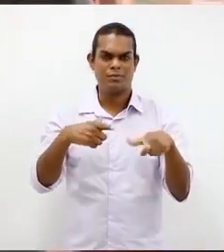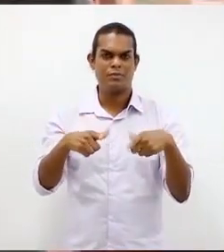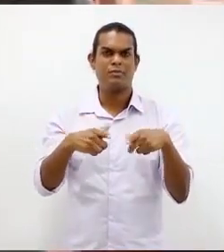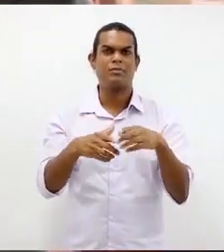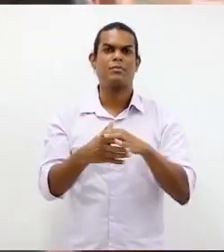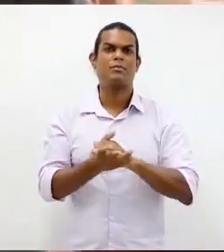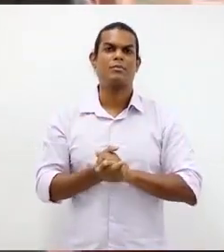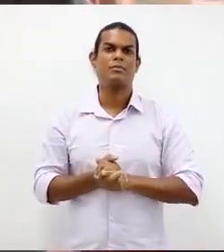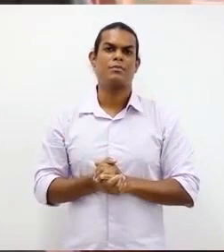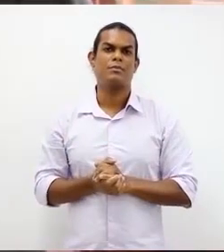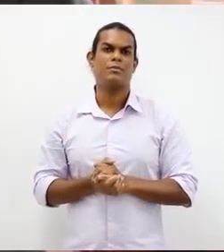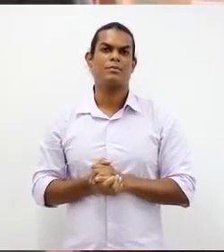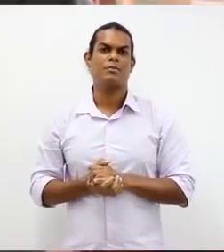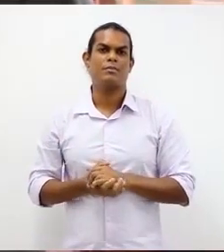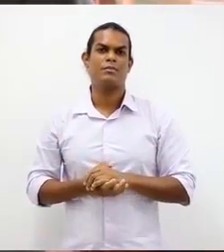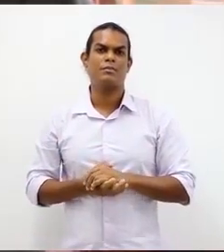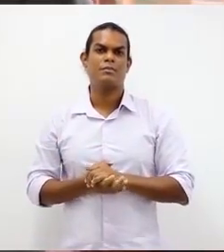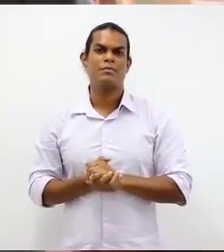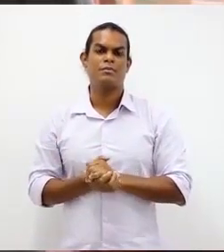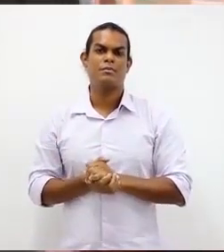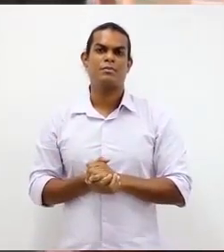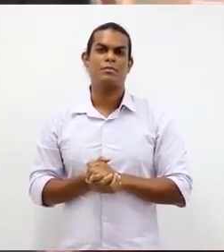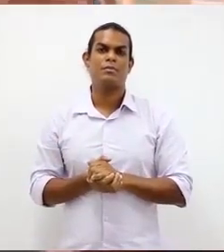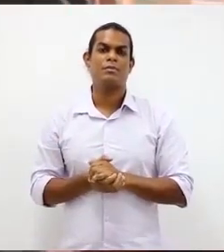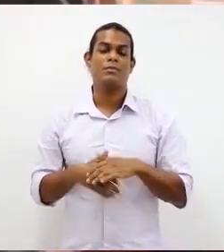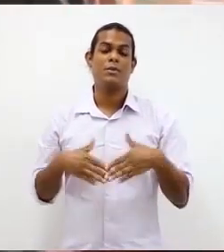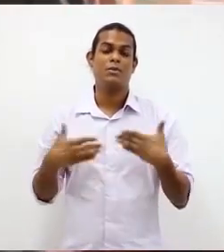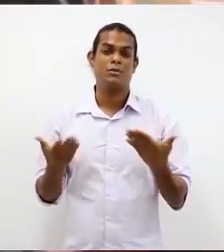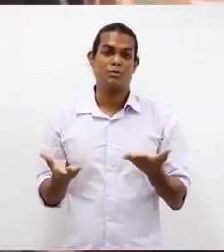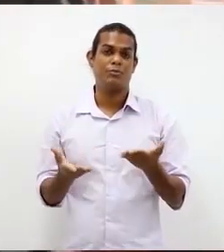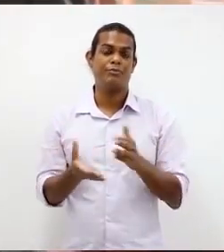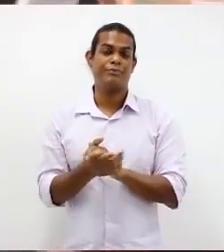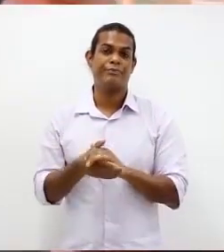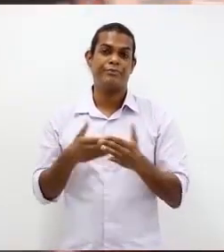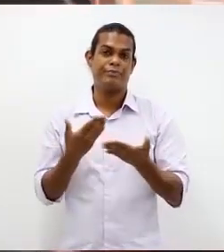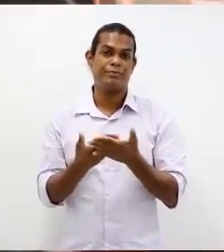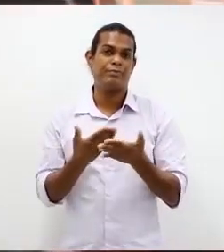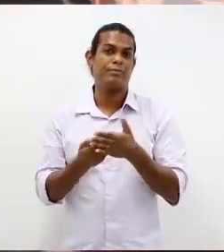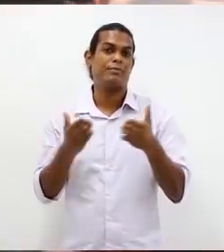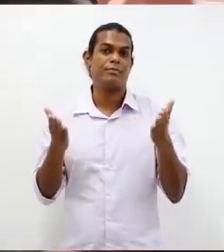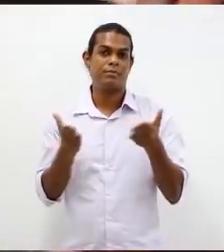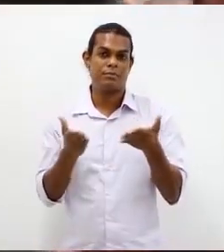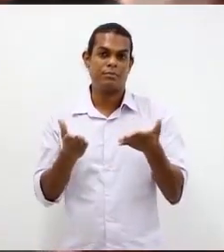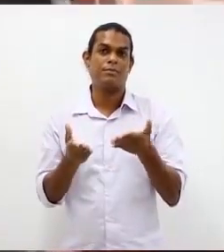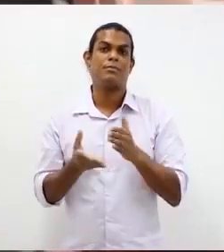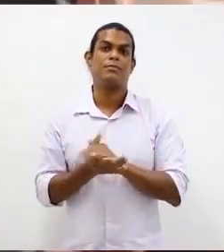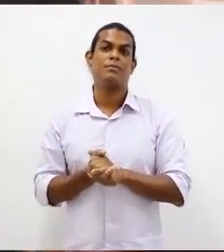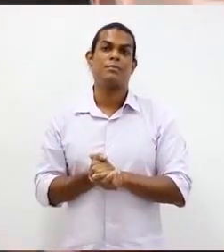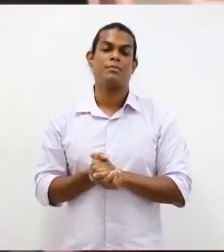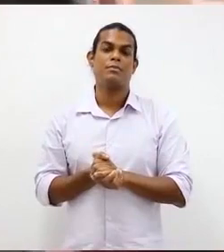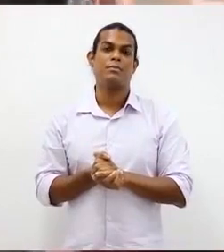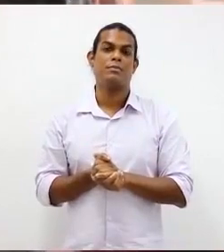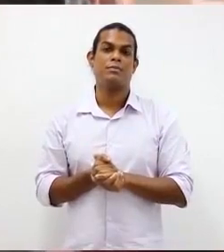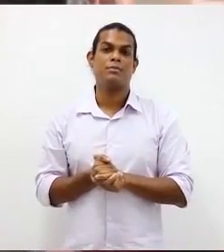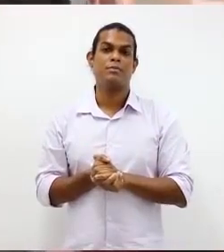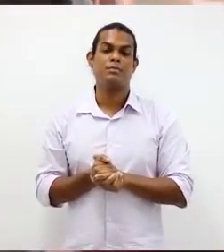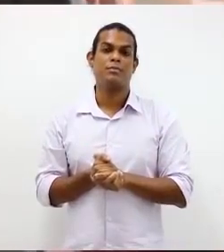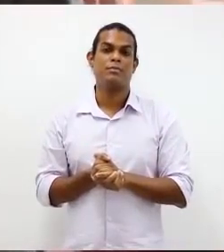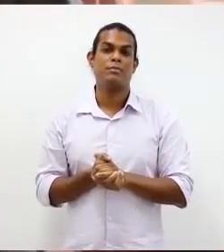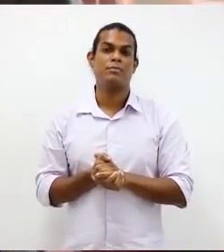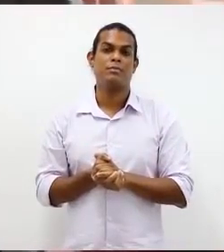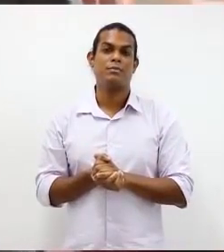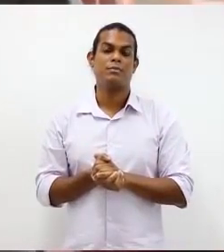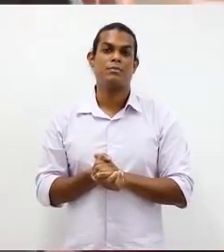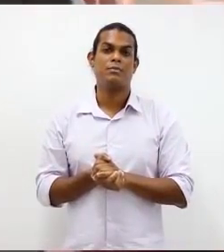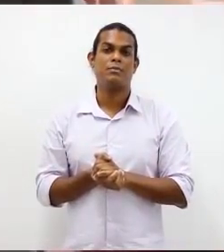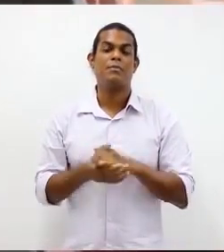ou da atividade que provoca o risco. Então, nós vimos hoje, na competência, a insalubridade e a periculosidade.